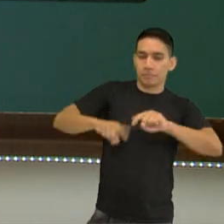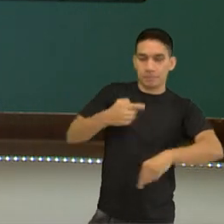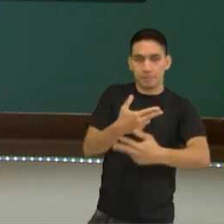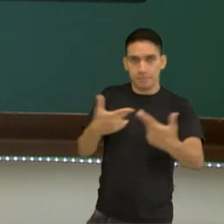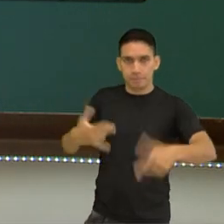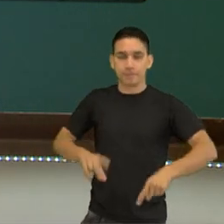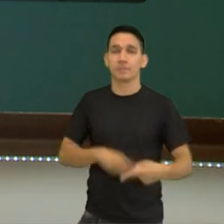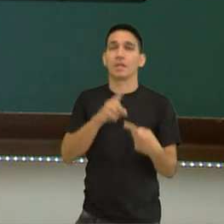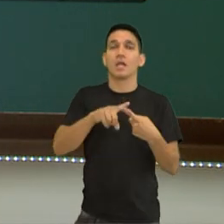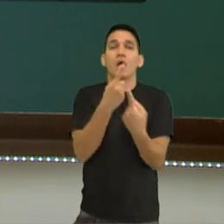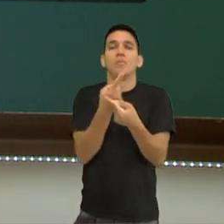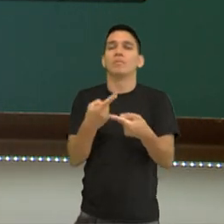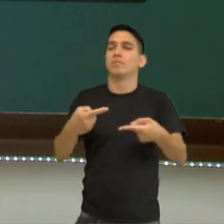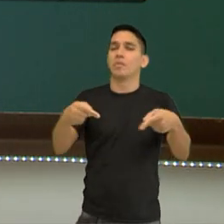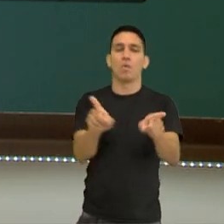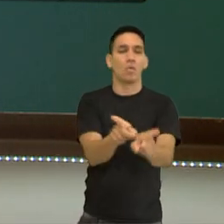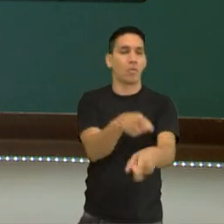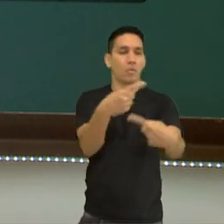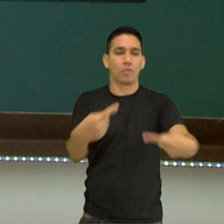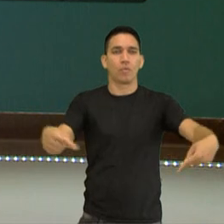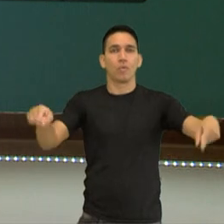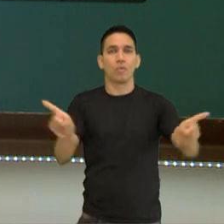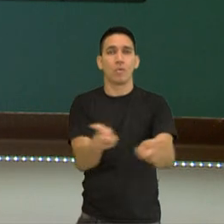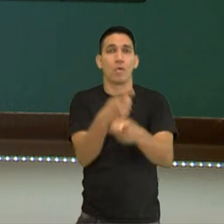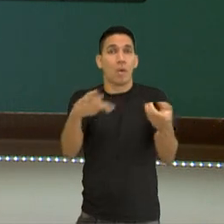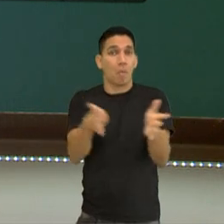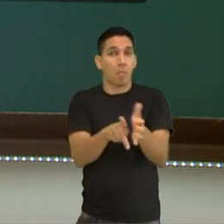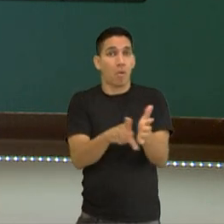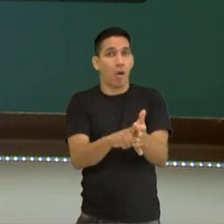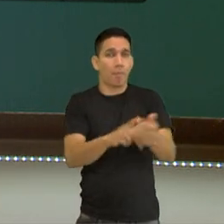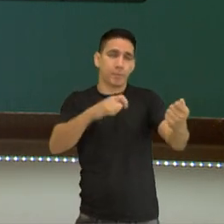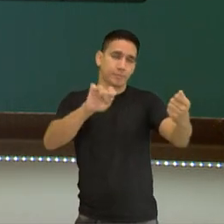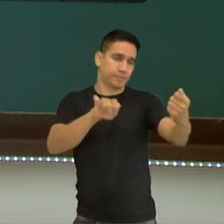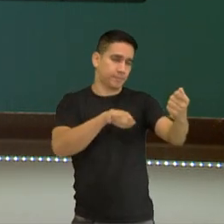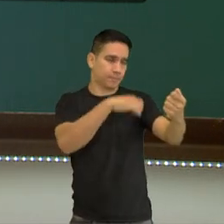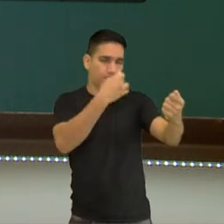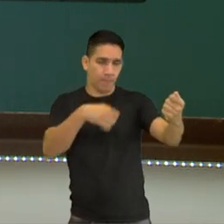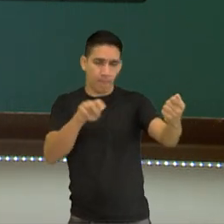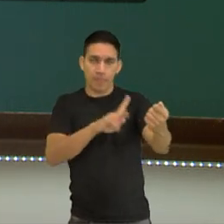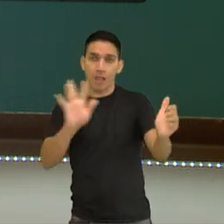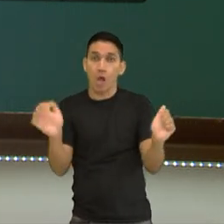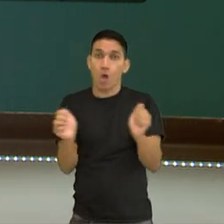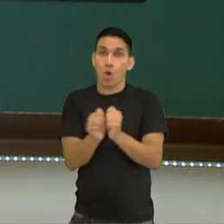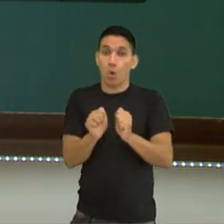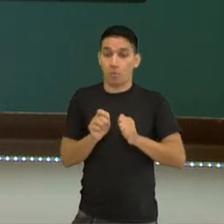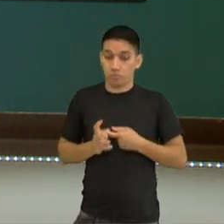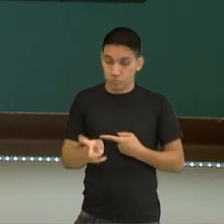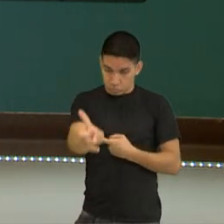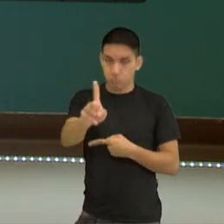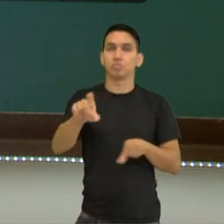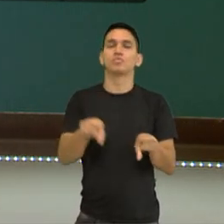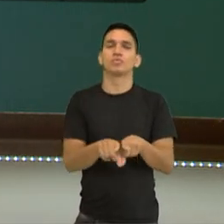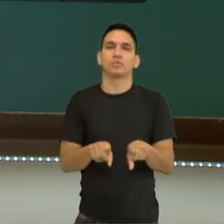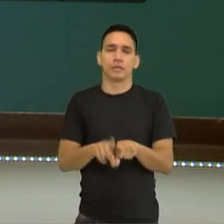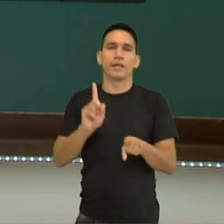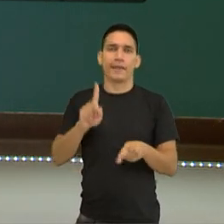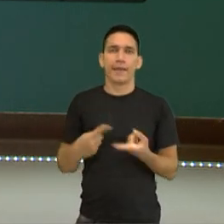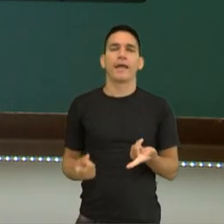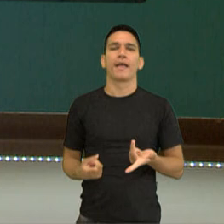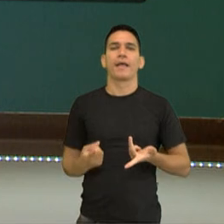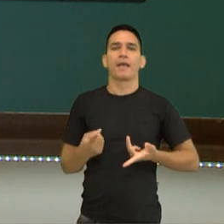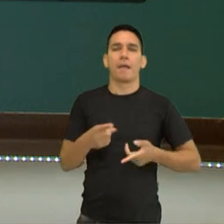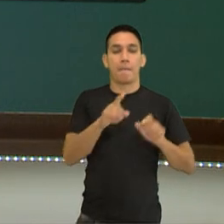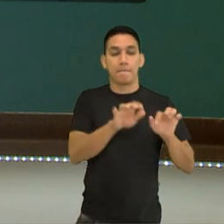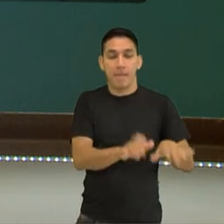A sonata, que é o som do instrumento de corda, acompanhado de um elemento contínuo, que era